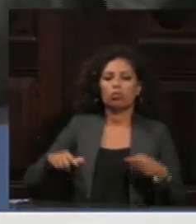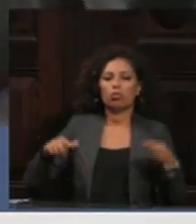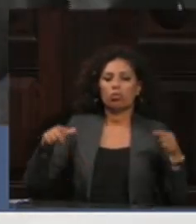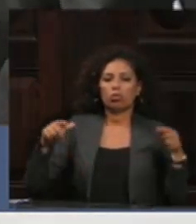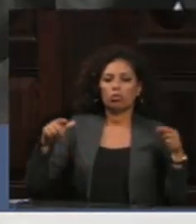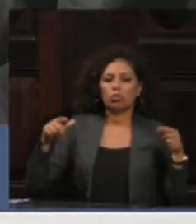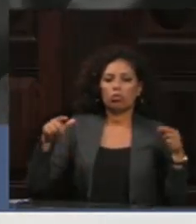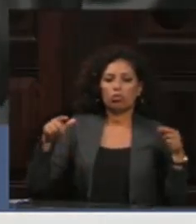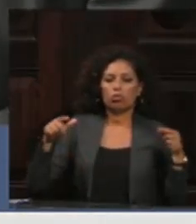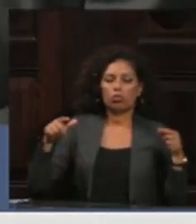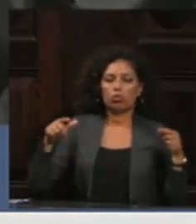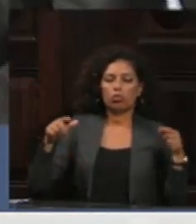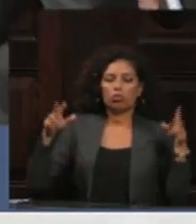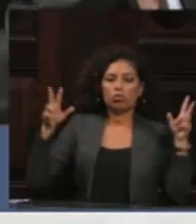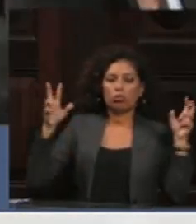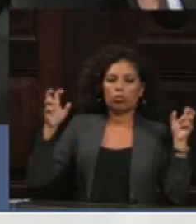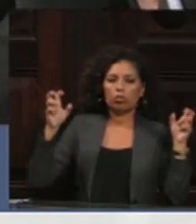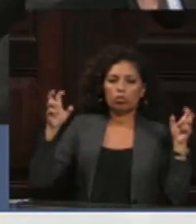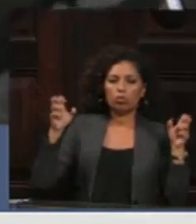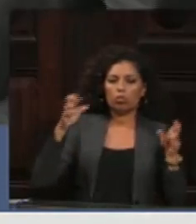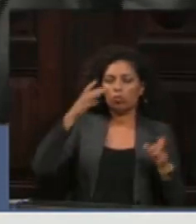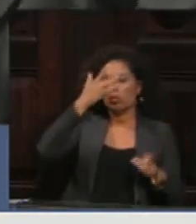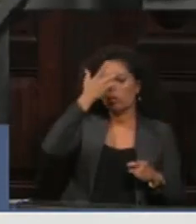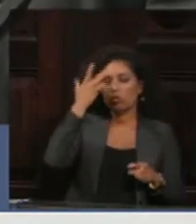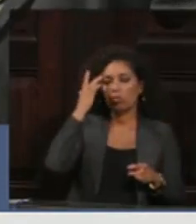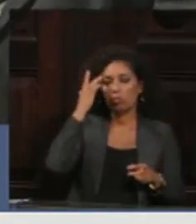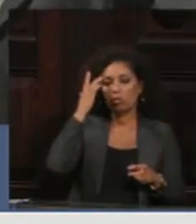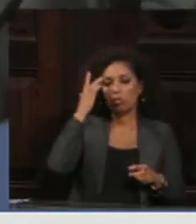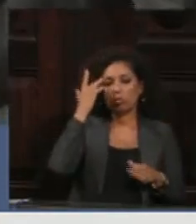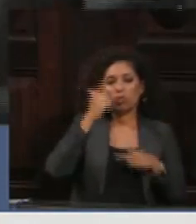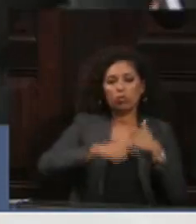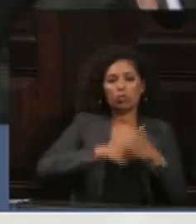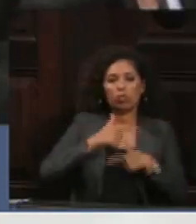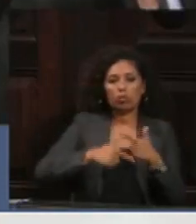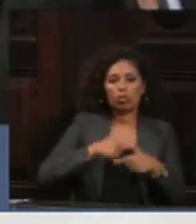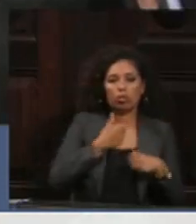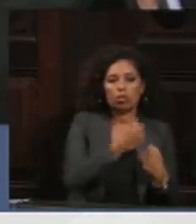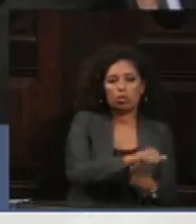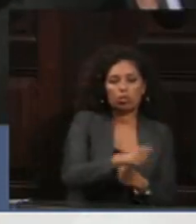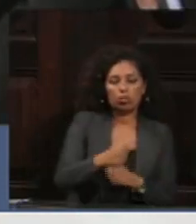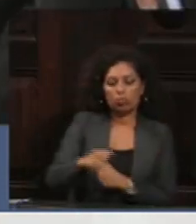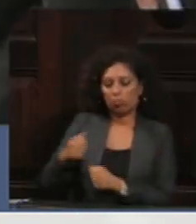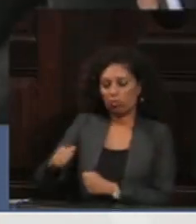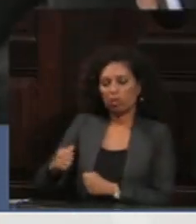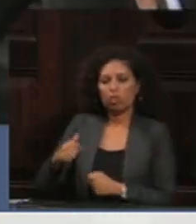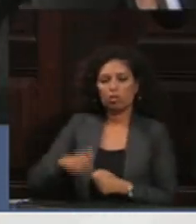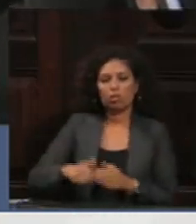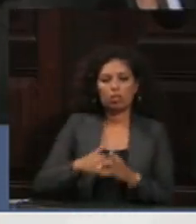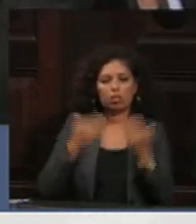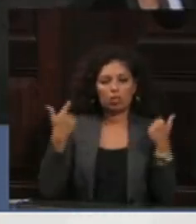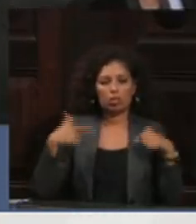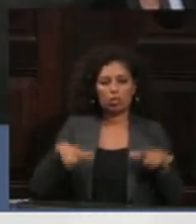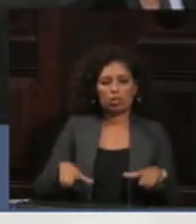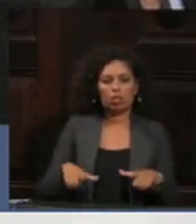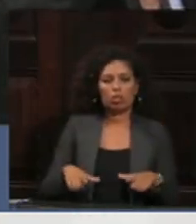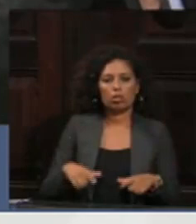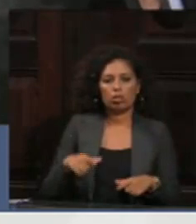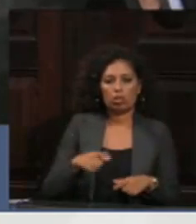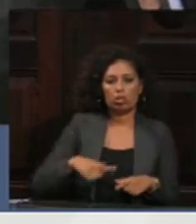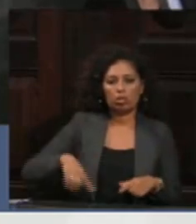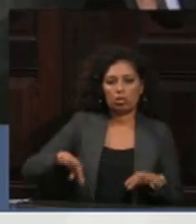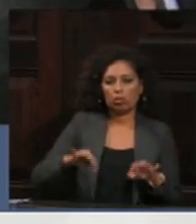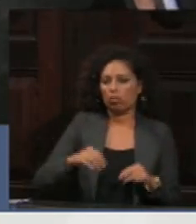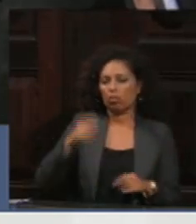servidores terceirizados dessa casa. A gente sabe muito bem, quem aqui conhece a vida empresarial, o quão é